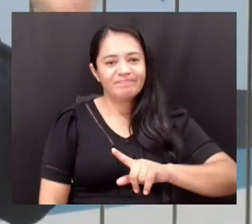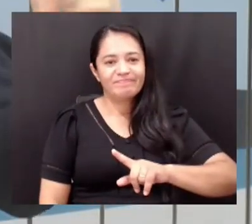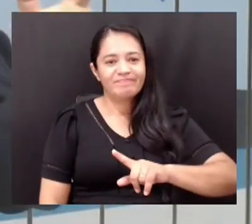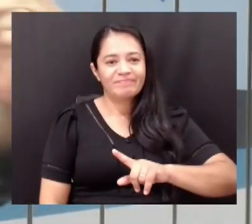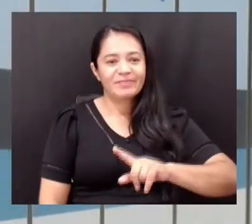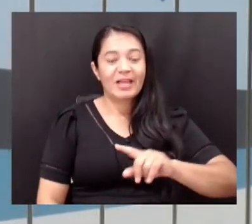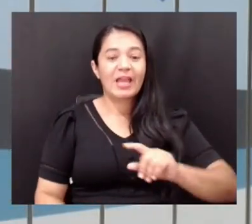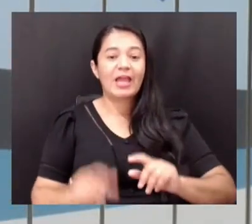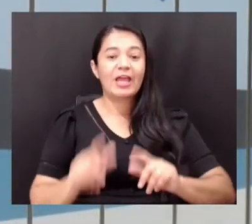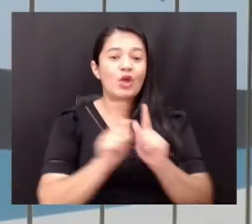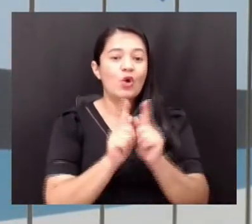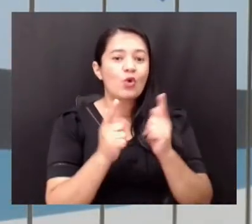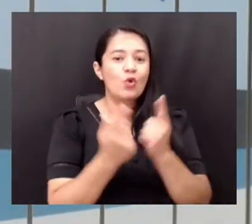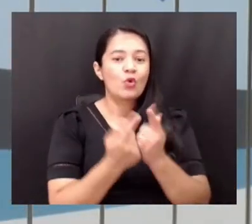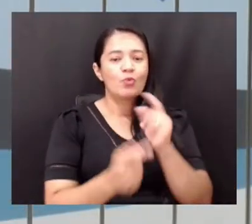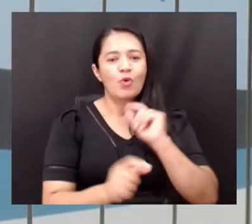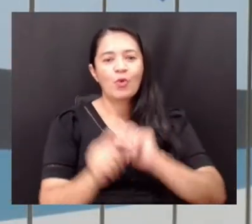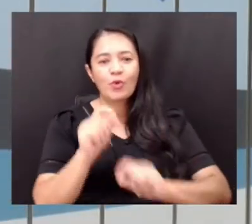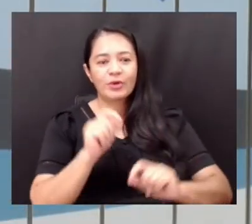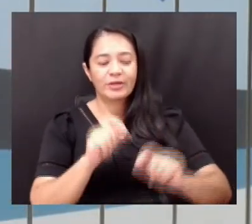as pessoas tinham